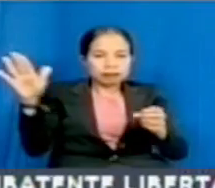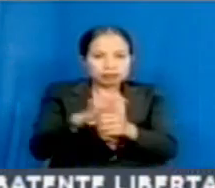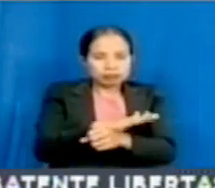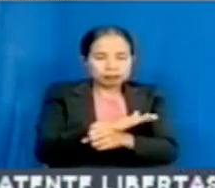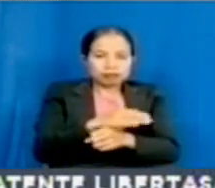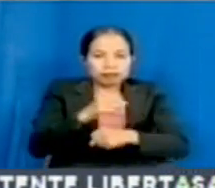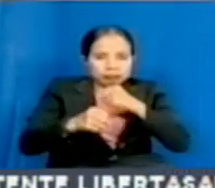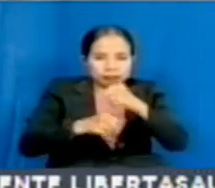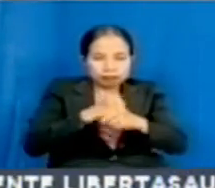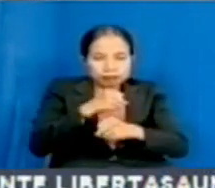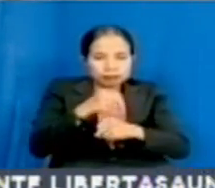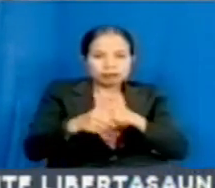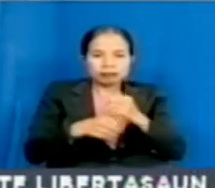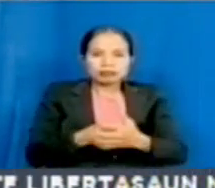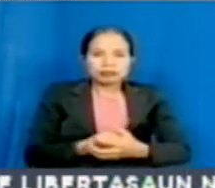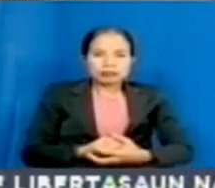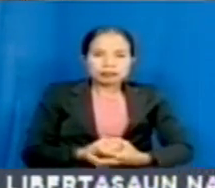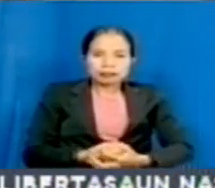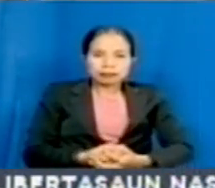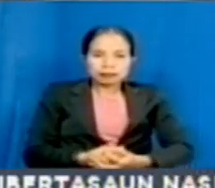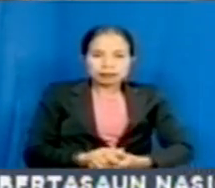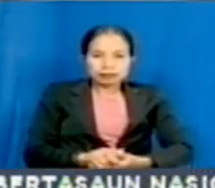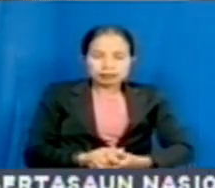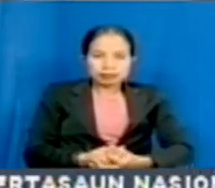ho susar noteros.